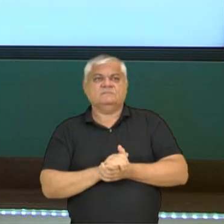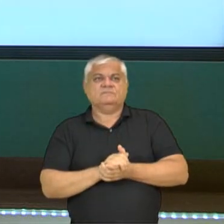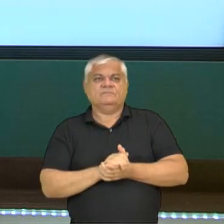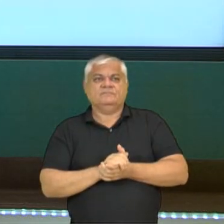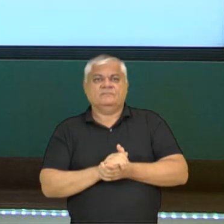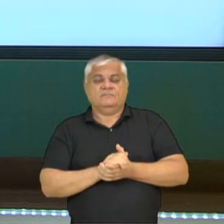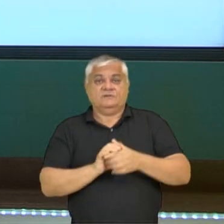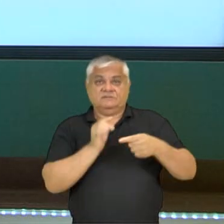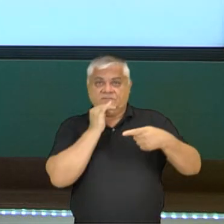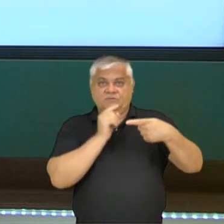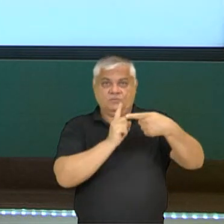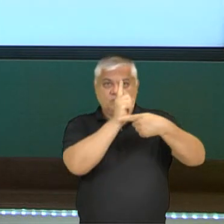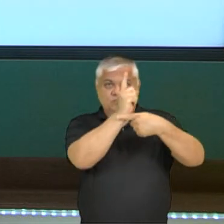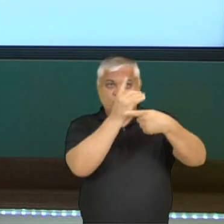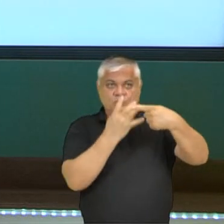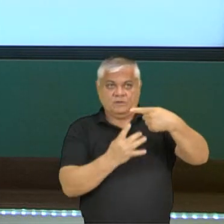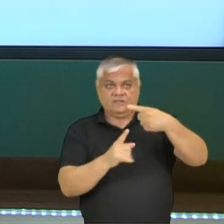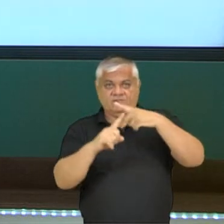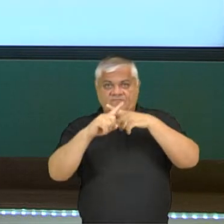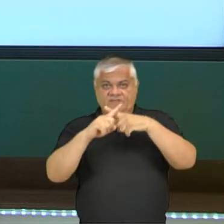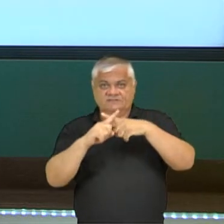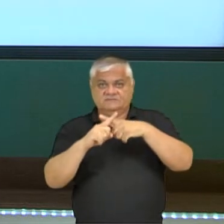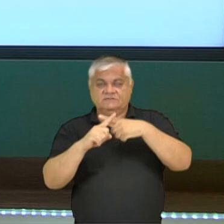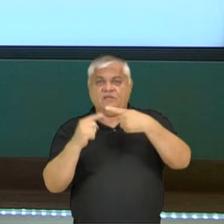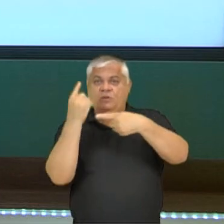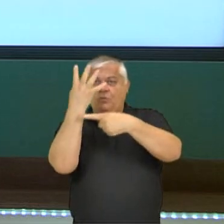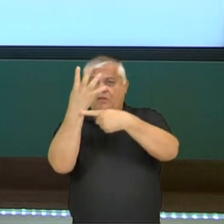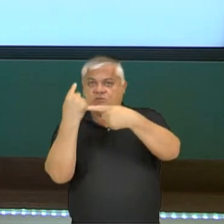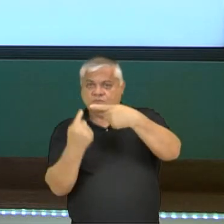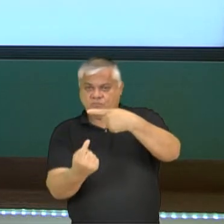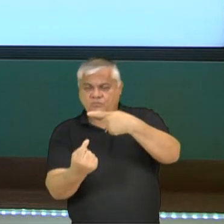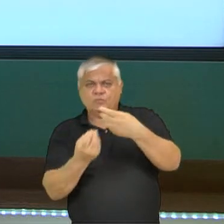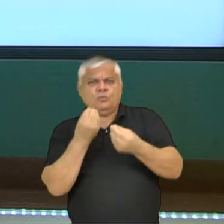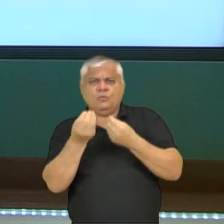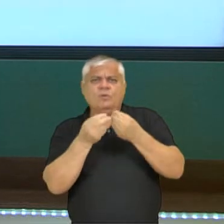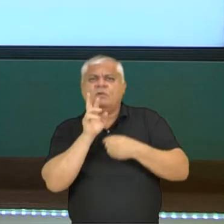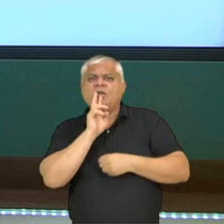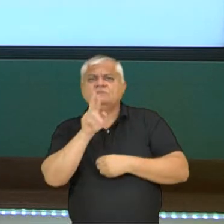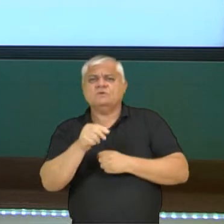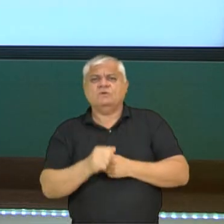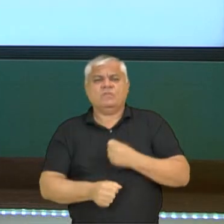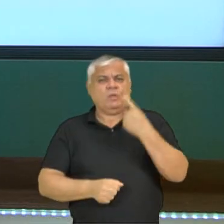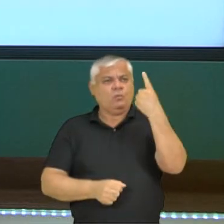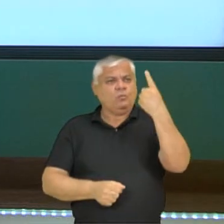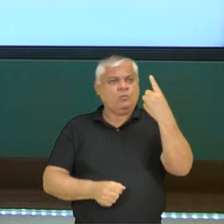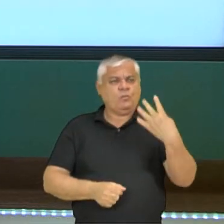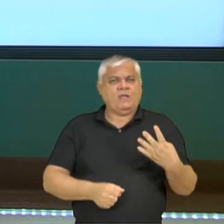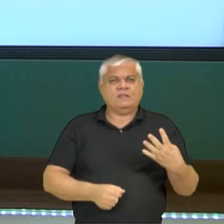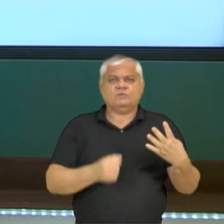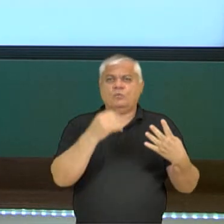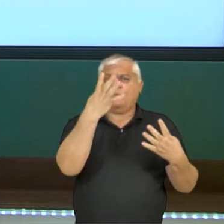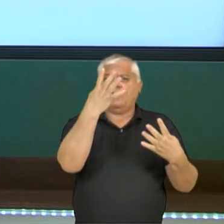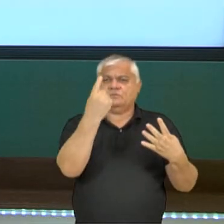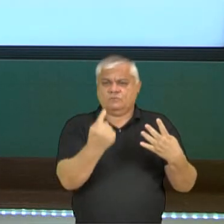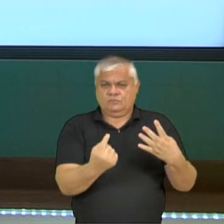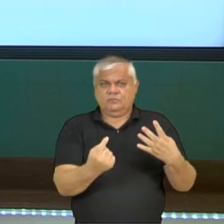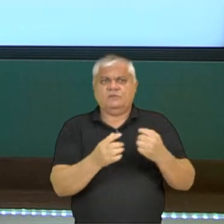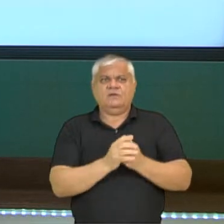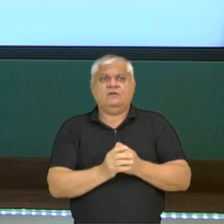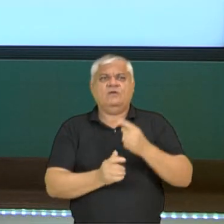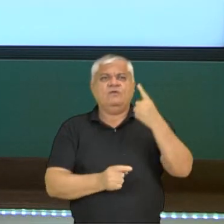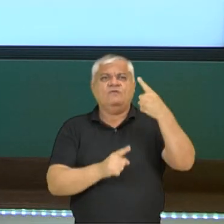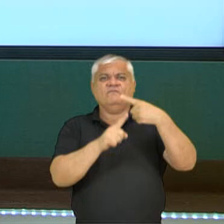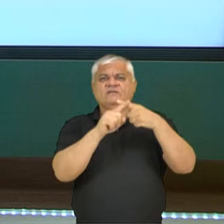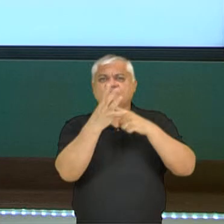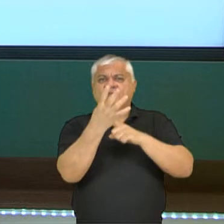a gente multiplicar aqui 1/4 vezes 4 sobre 1, que resultado você acha que vai dar? Bom, 1 vezes